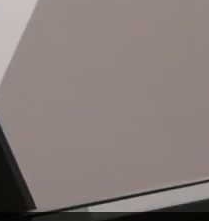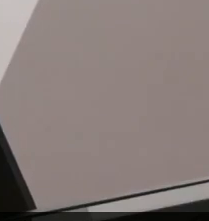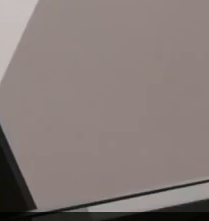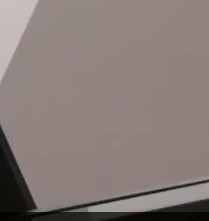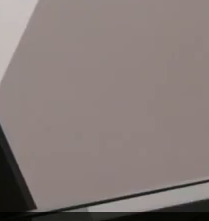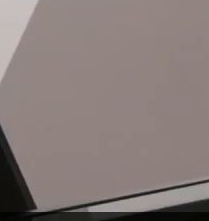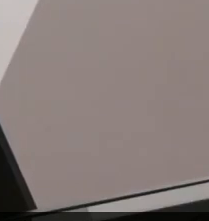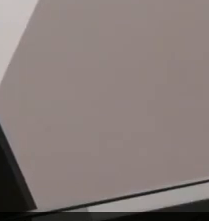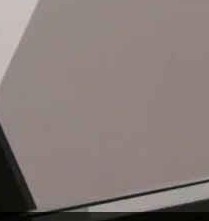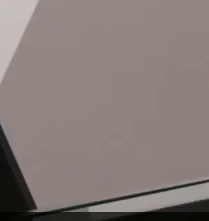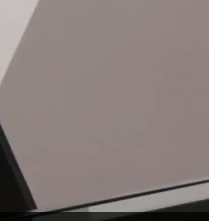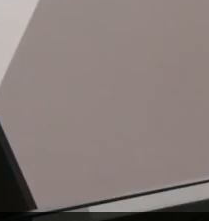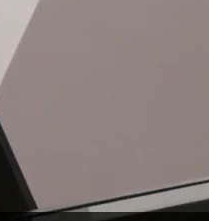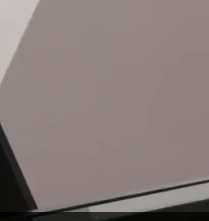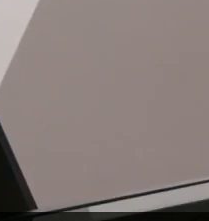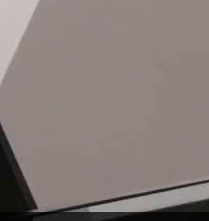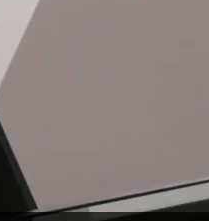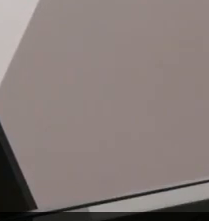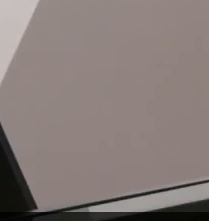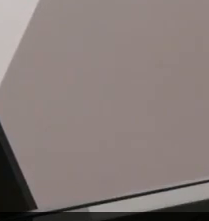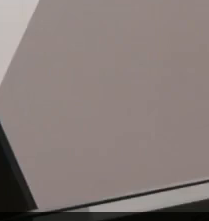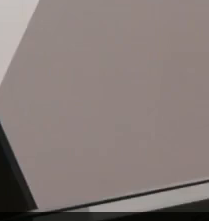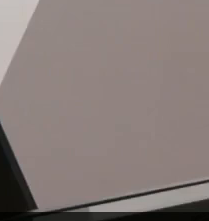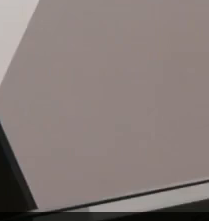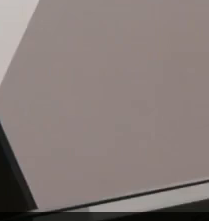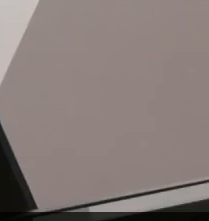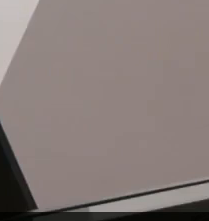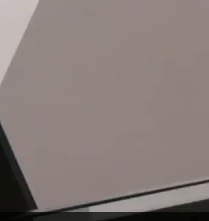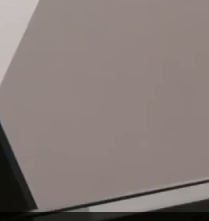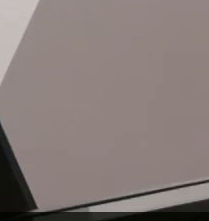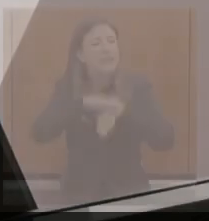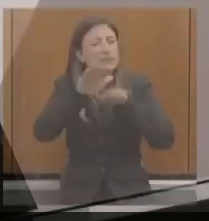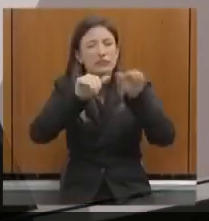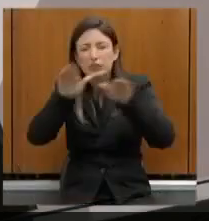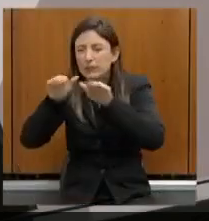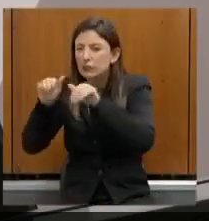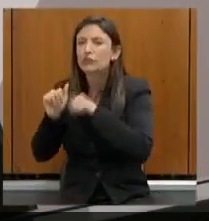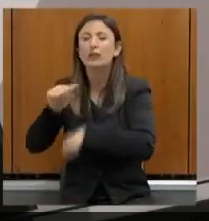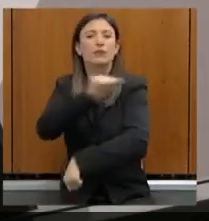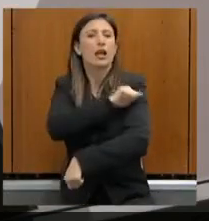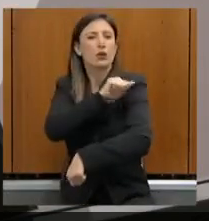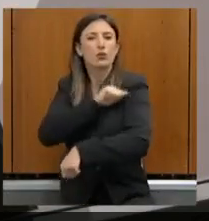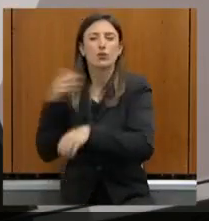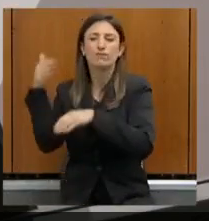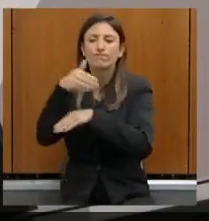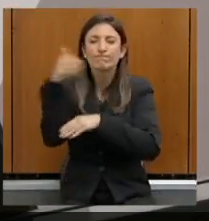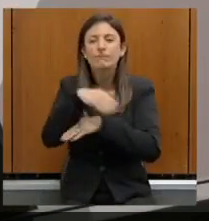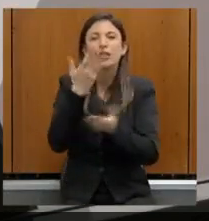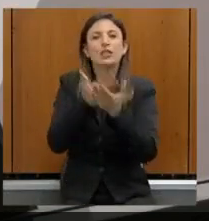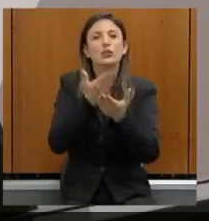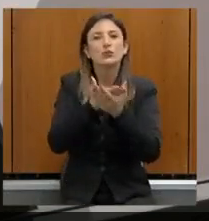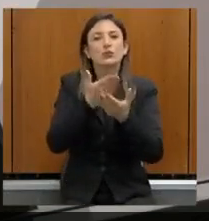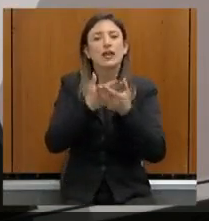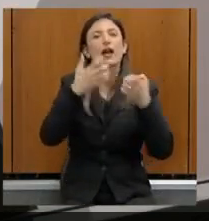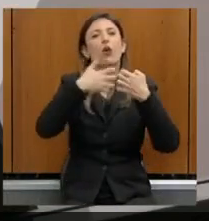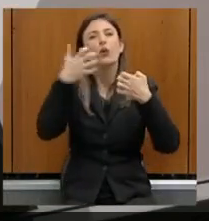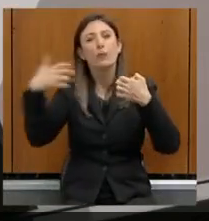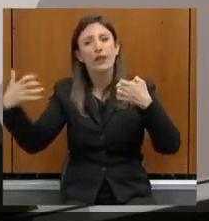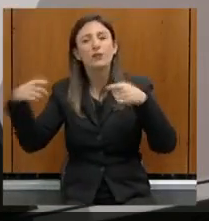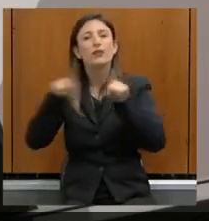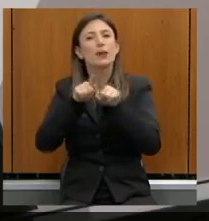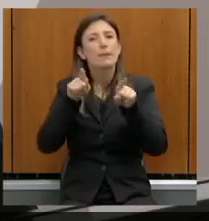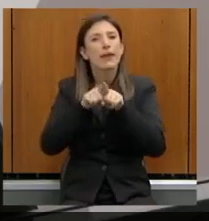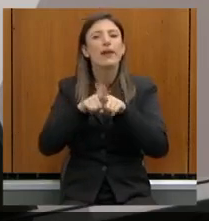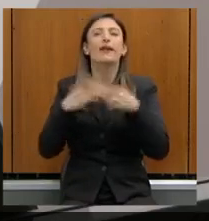para estudar em Ouro Preto, formem, mas com o compromisso de que esses alunos vão voltar, por exemplo, para Patos de Minas,